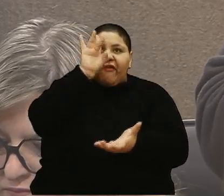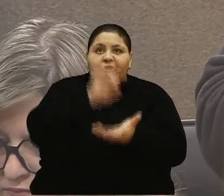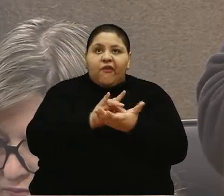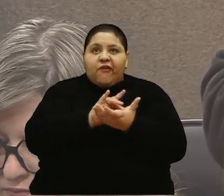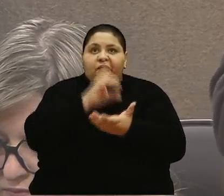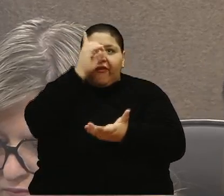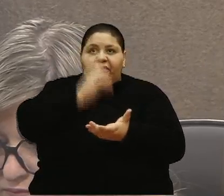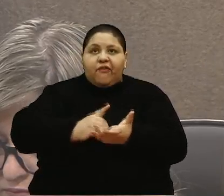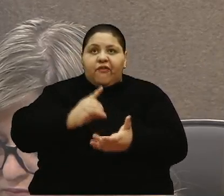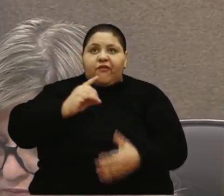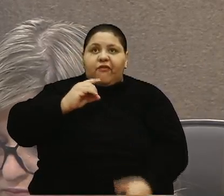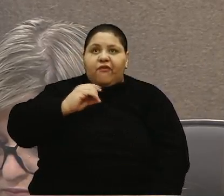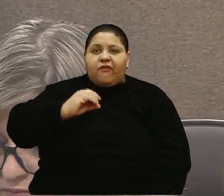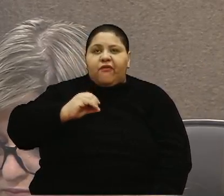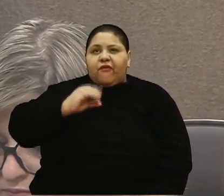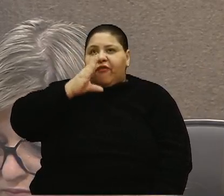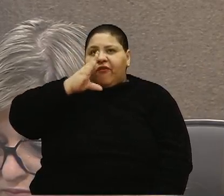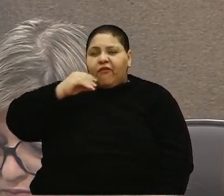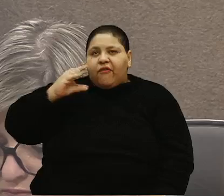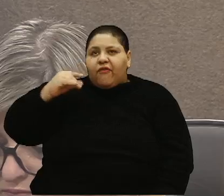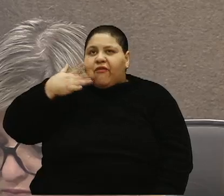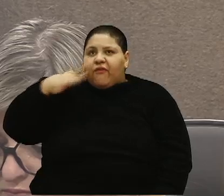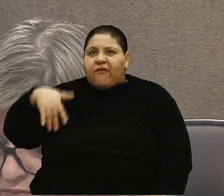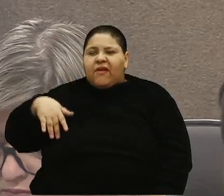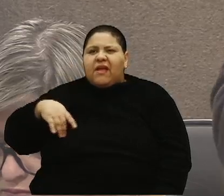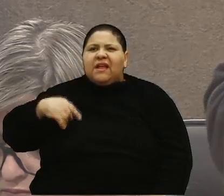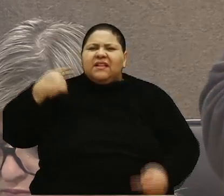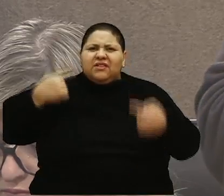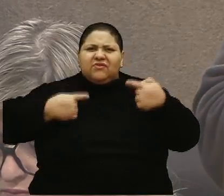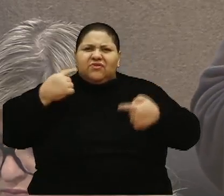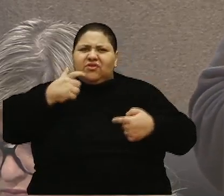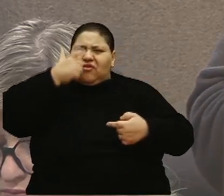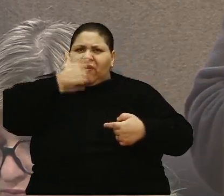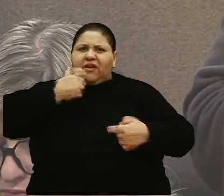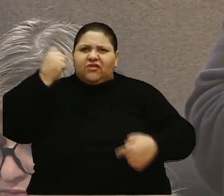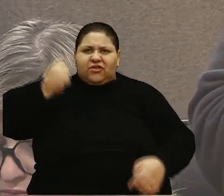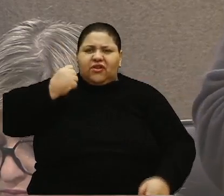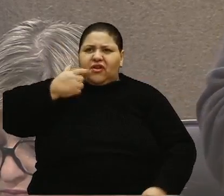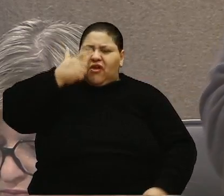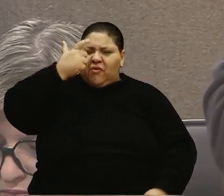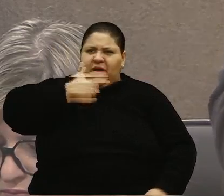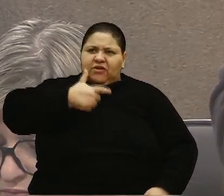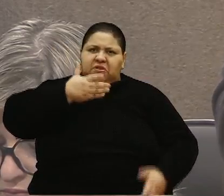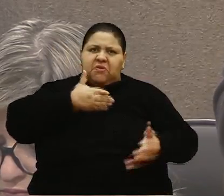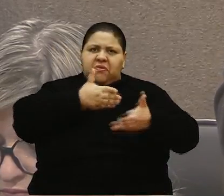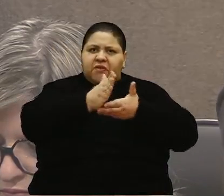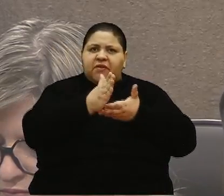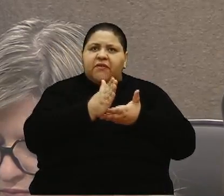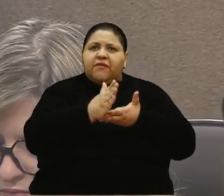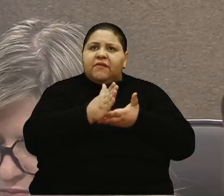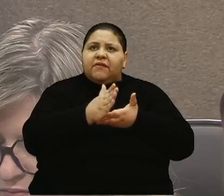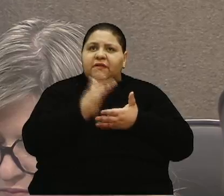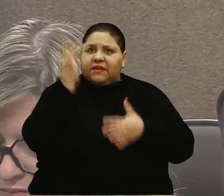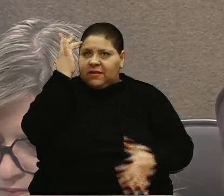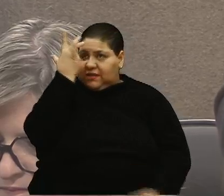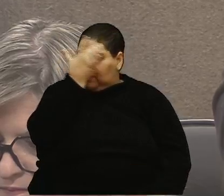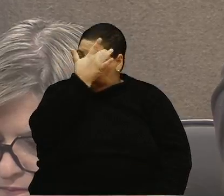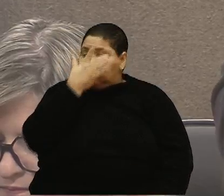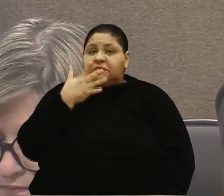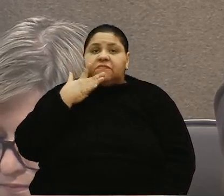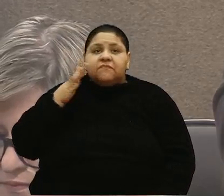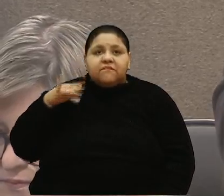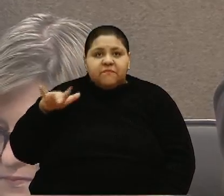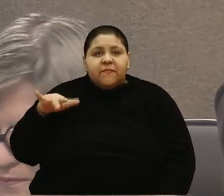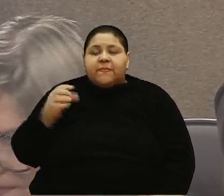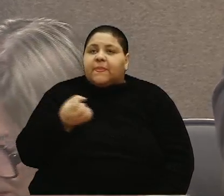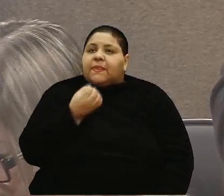criança e do adolescente. E está sendo discutido no Senado, e parece que passou a relatoria agora, da questão da saúde mental das crianças. E